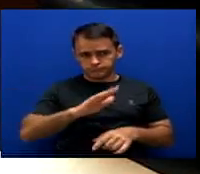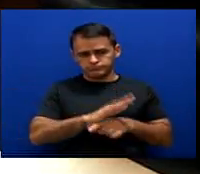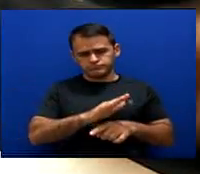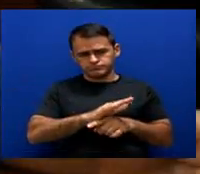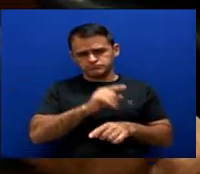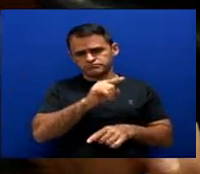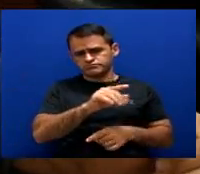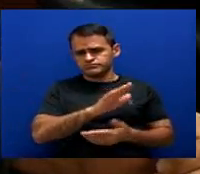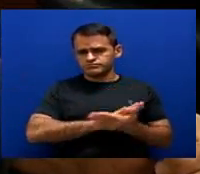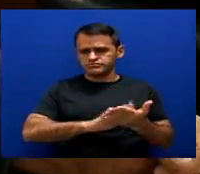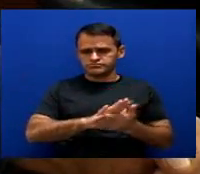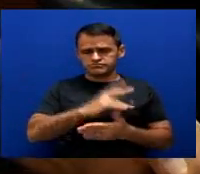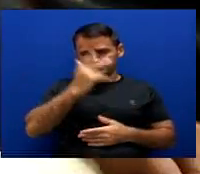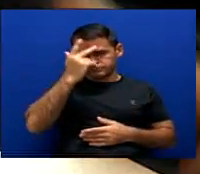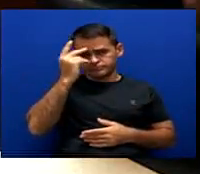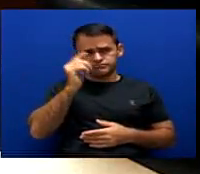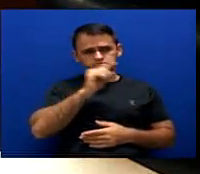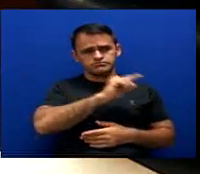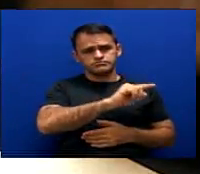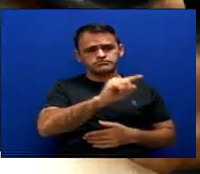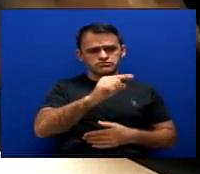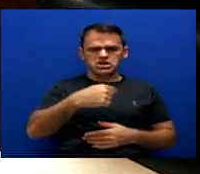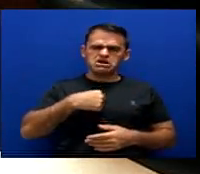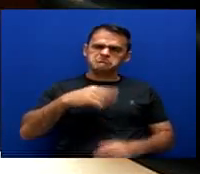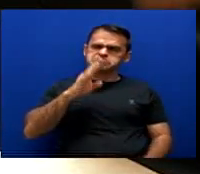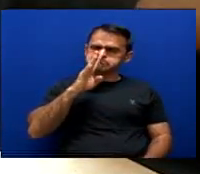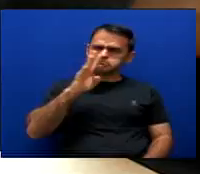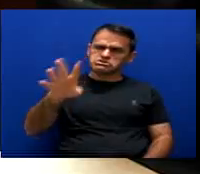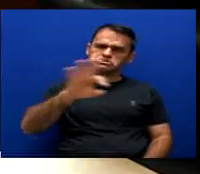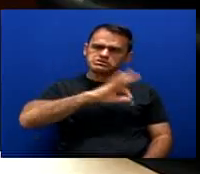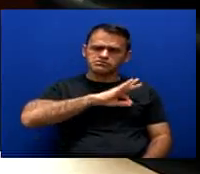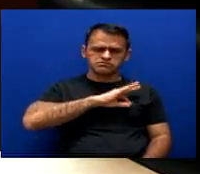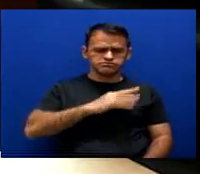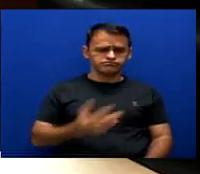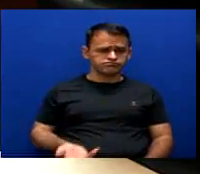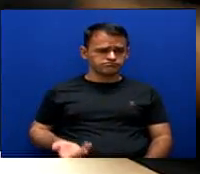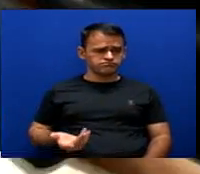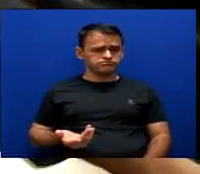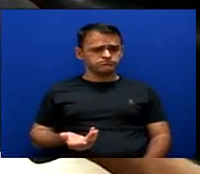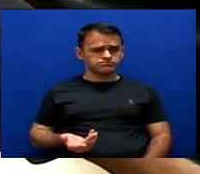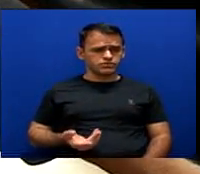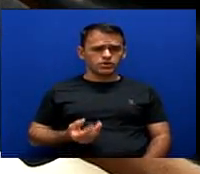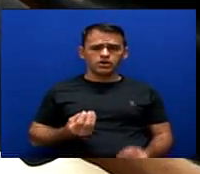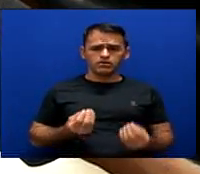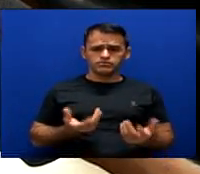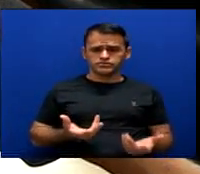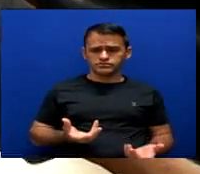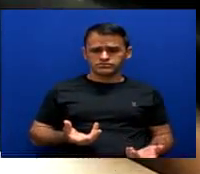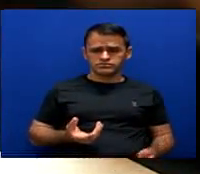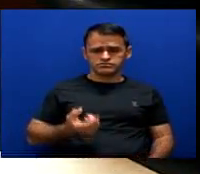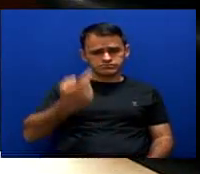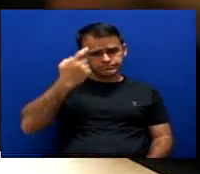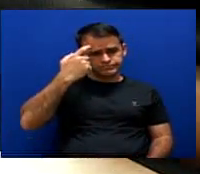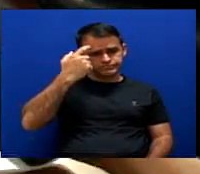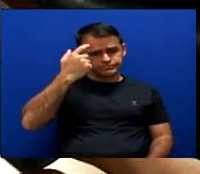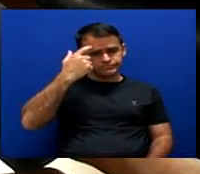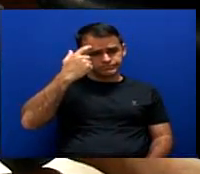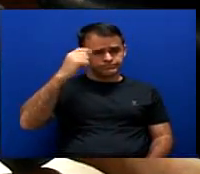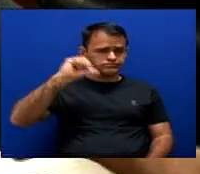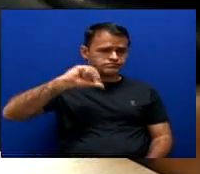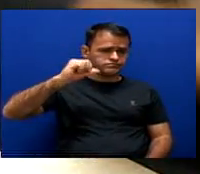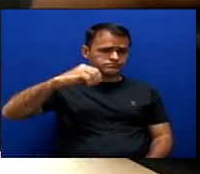pessoas que estão lá muita das vezes a eu vou fazer uma denúncia não só para quem se o que é tem problemas mentais que ele vai fazer